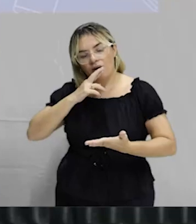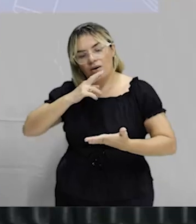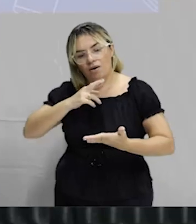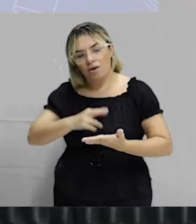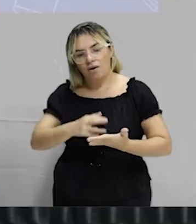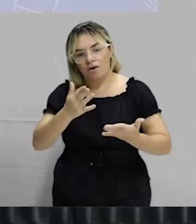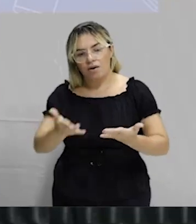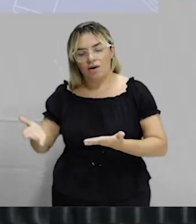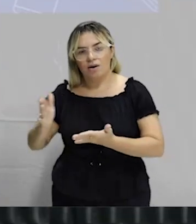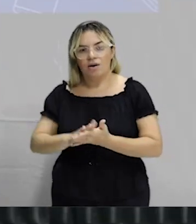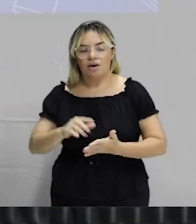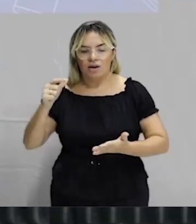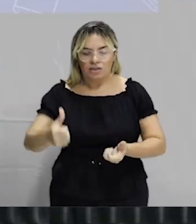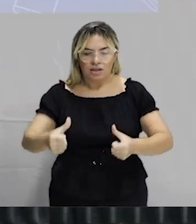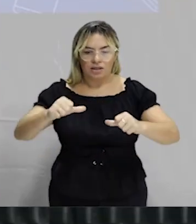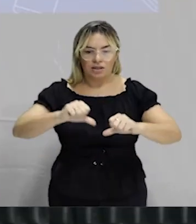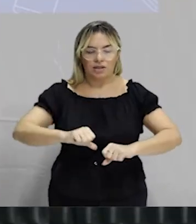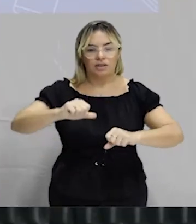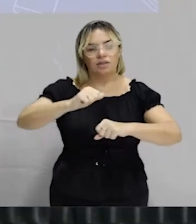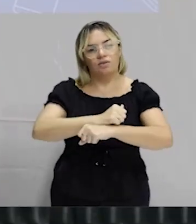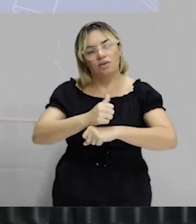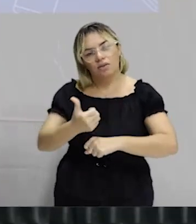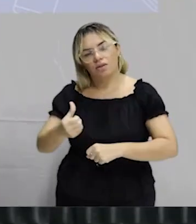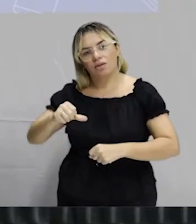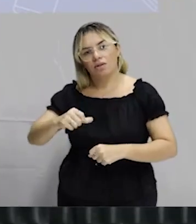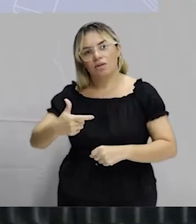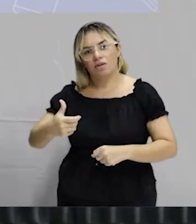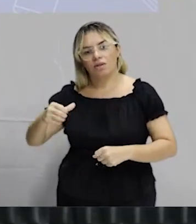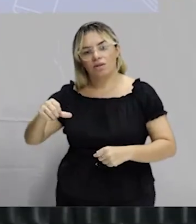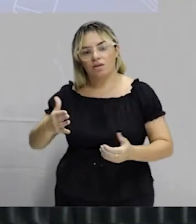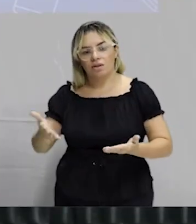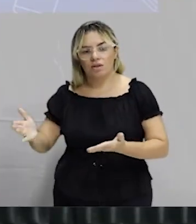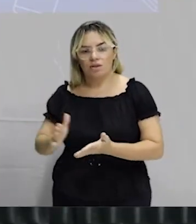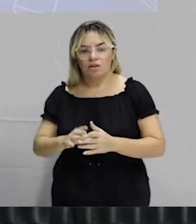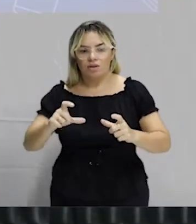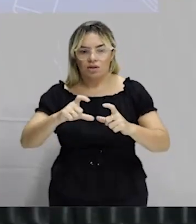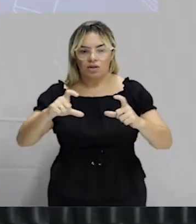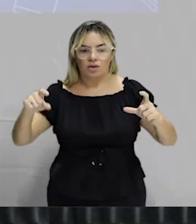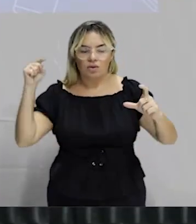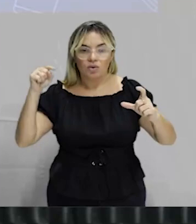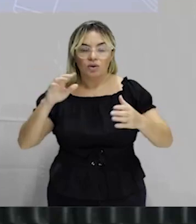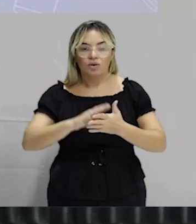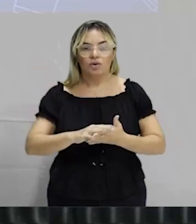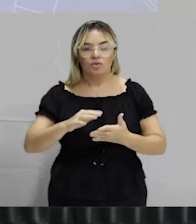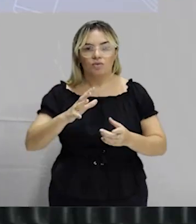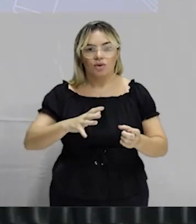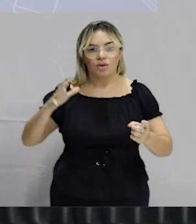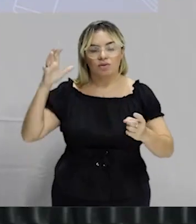o que causou a crise. Então, produção industrial norte-americana ocasionada